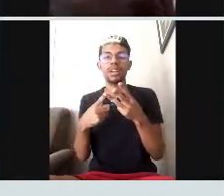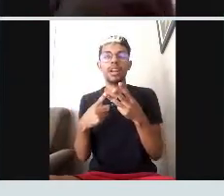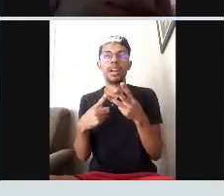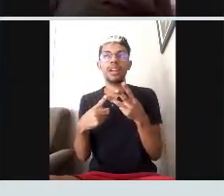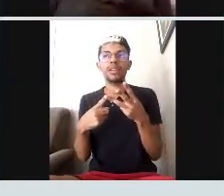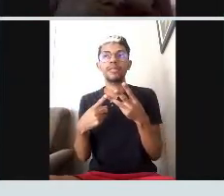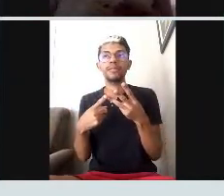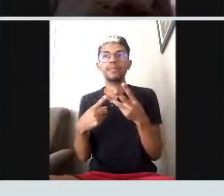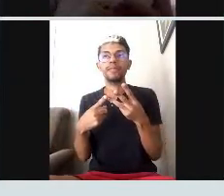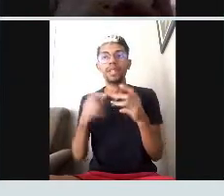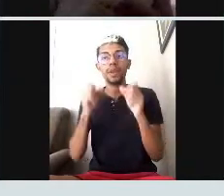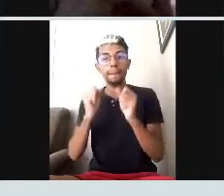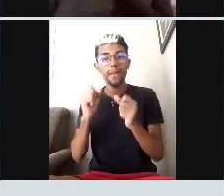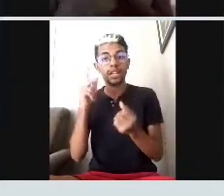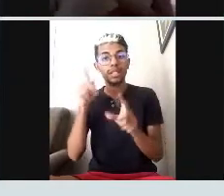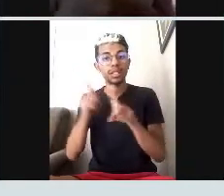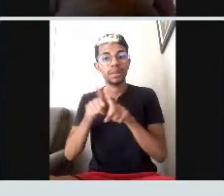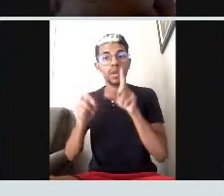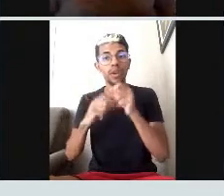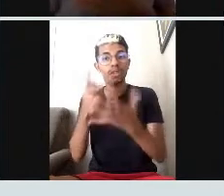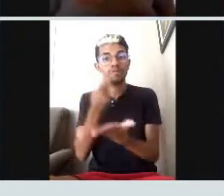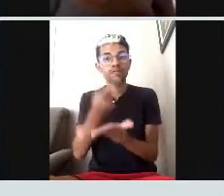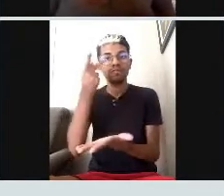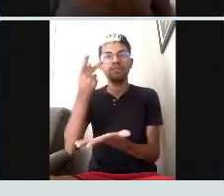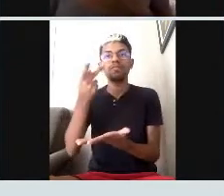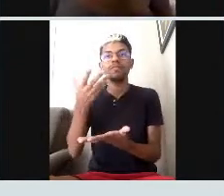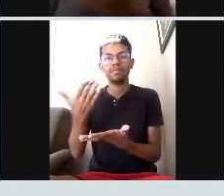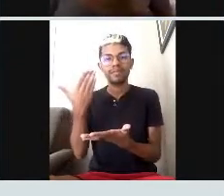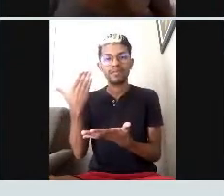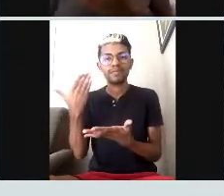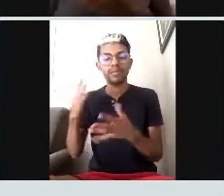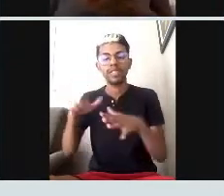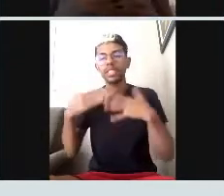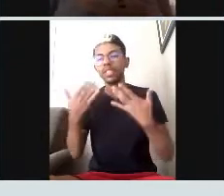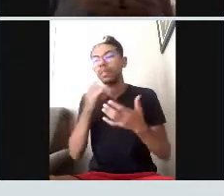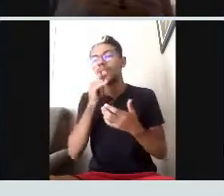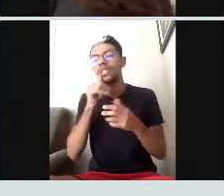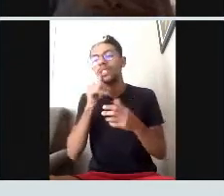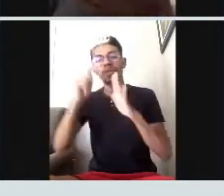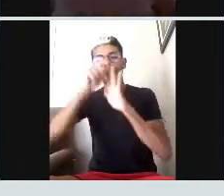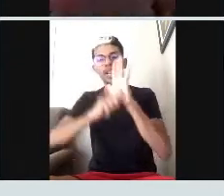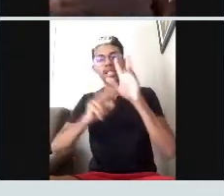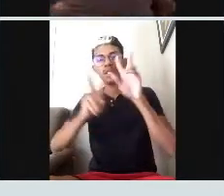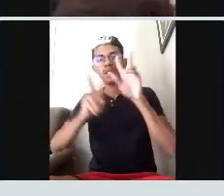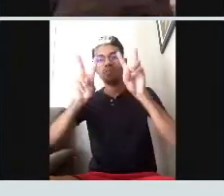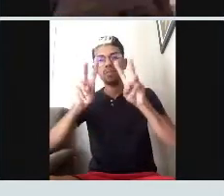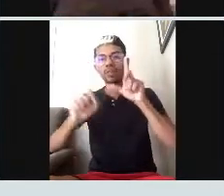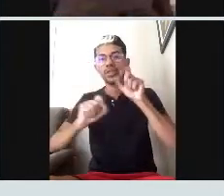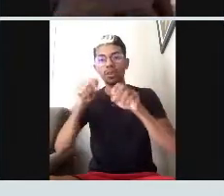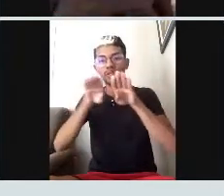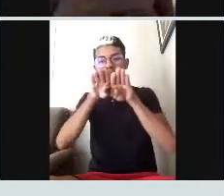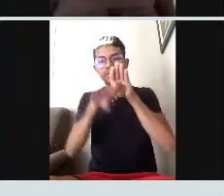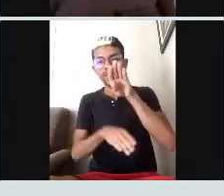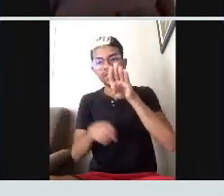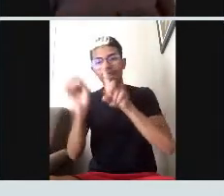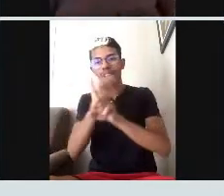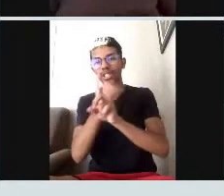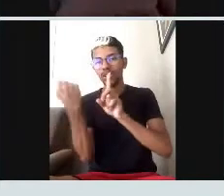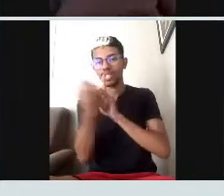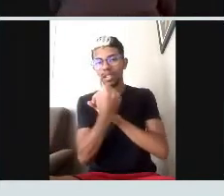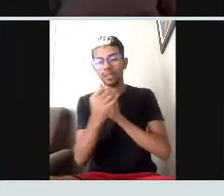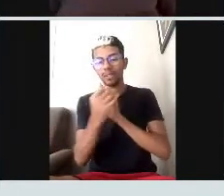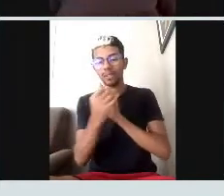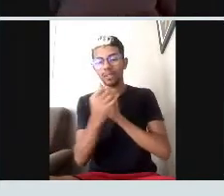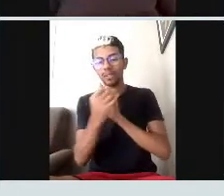pode ser um fato, né, cotidiano. Então, por exemplo, se a gente tem aí uma redação sobre desigualdade social, poxa,